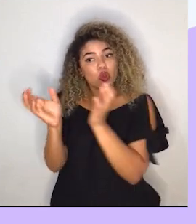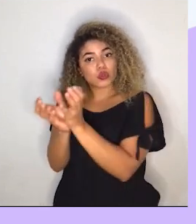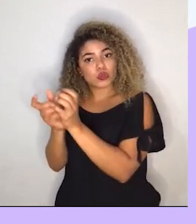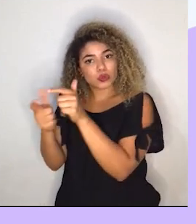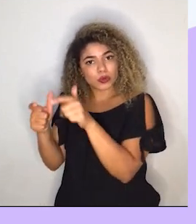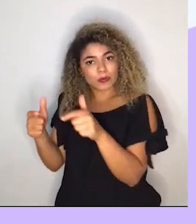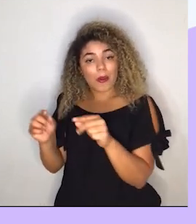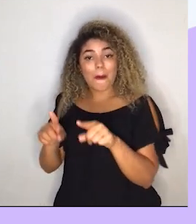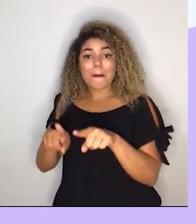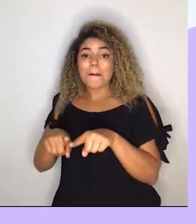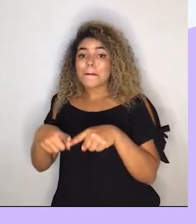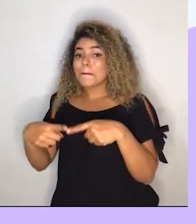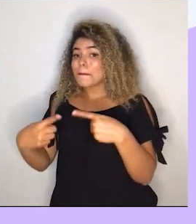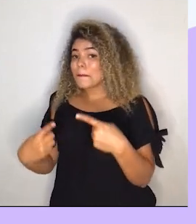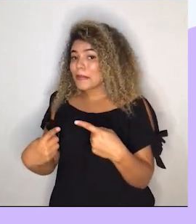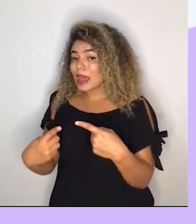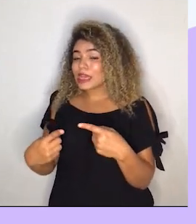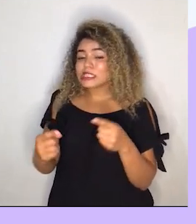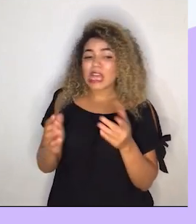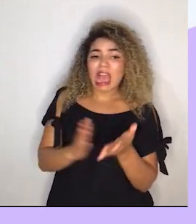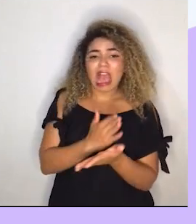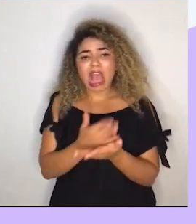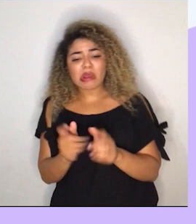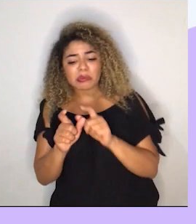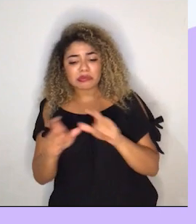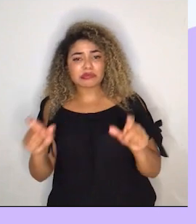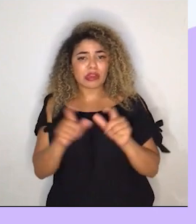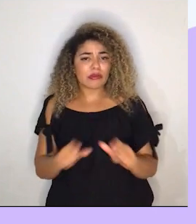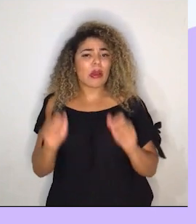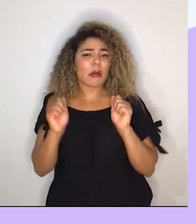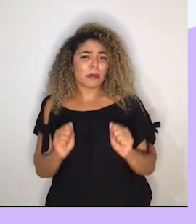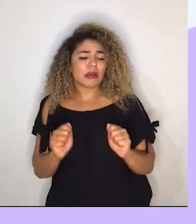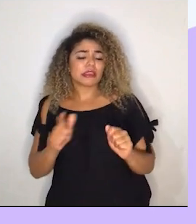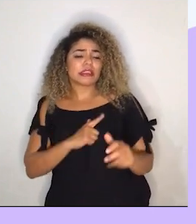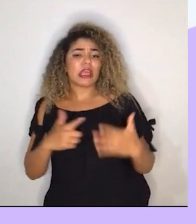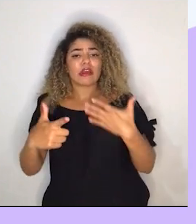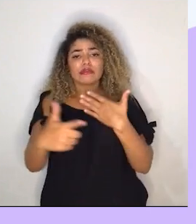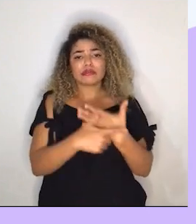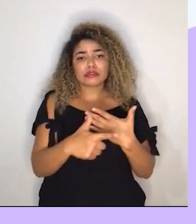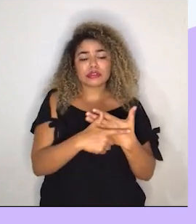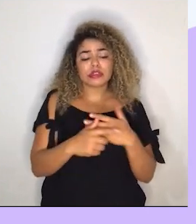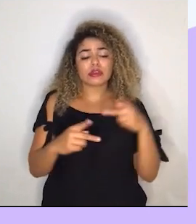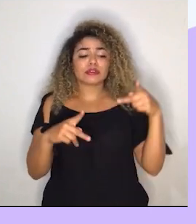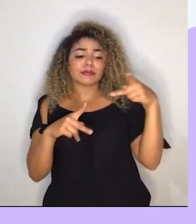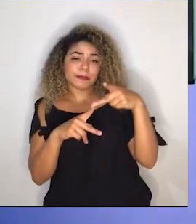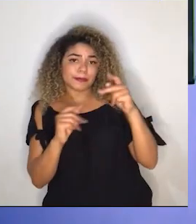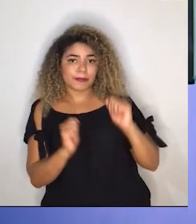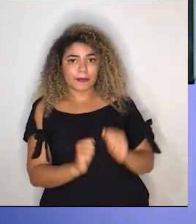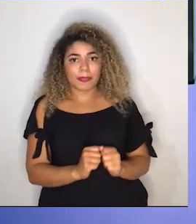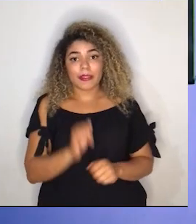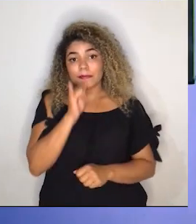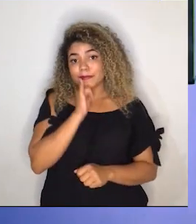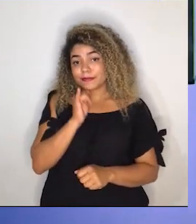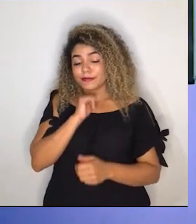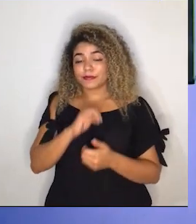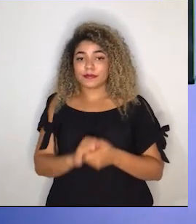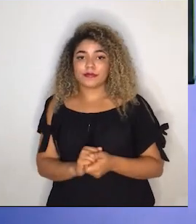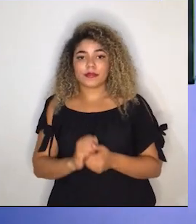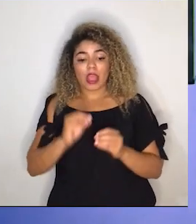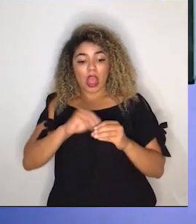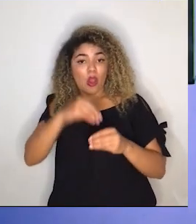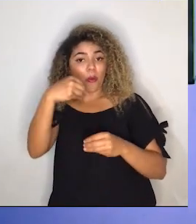classes gramaticais que em certas frases podem funcionar como preposição. Por exemplo,